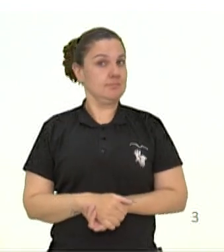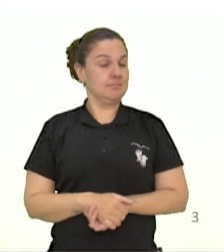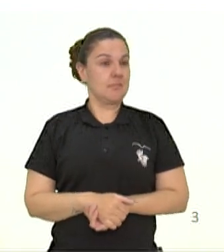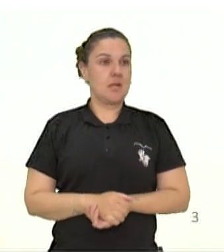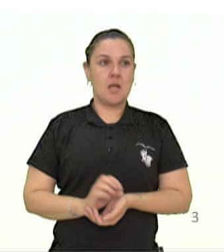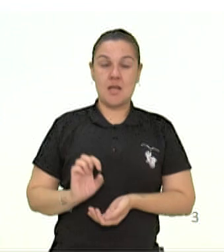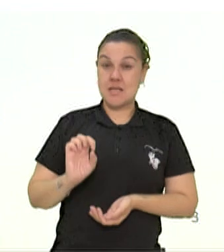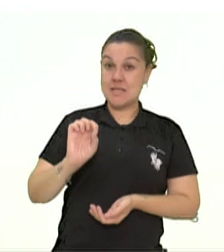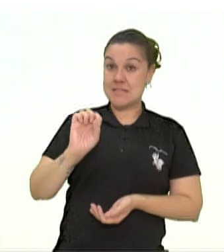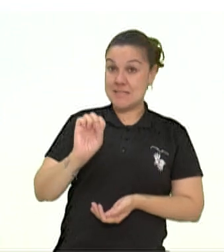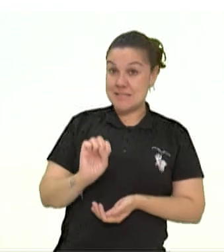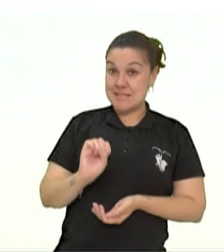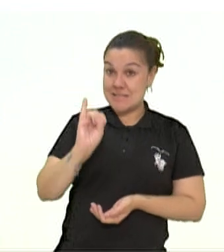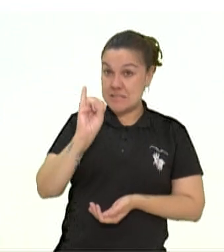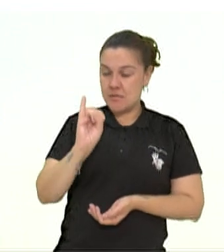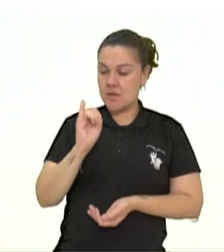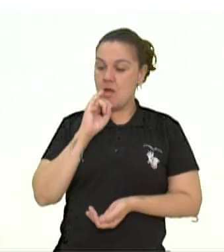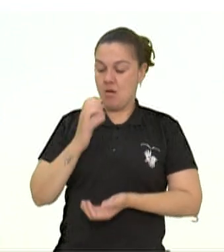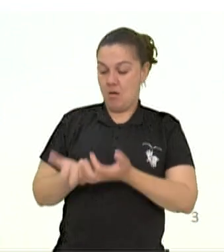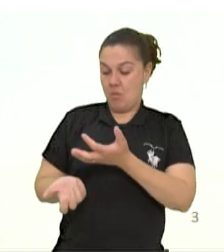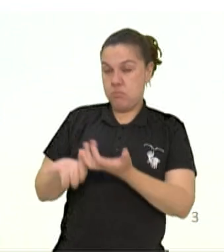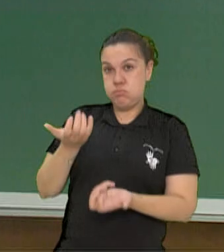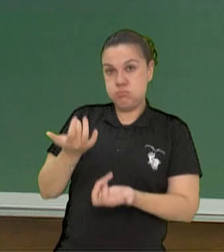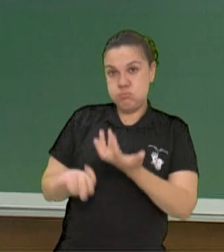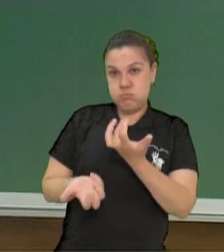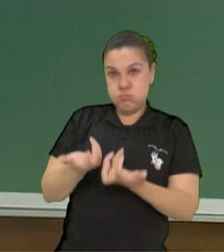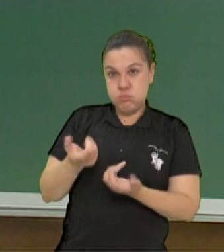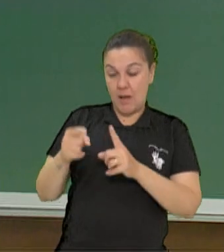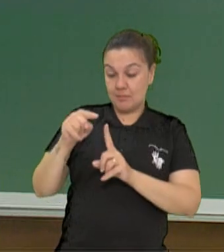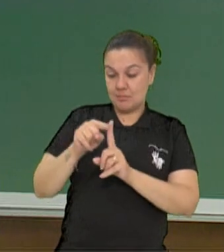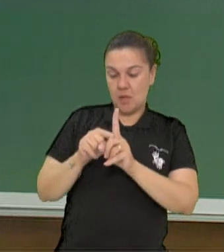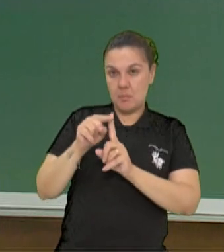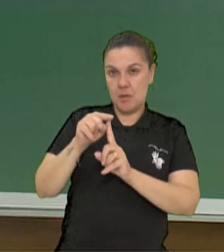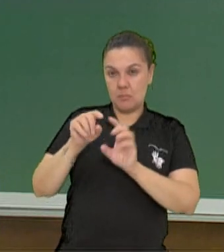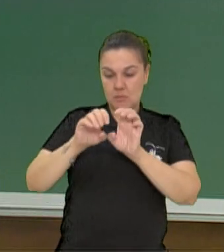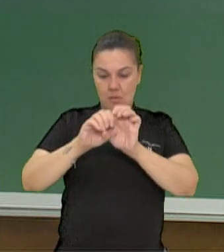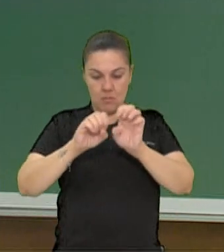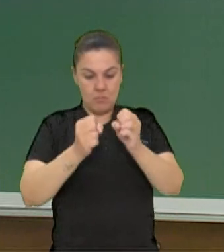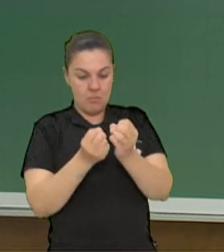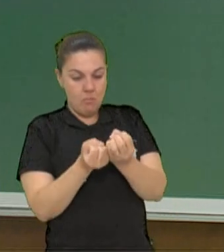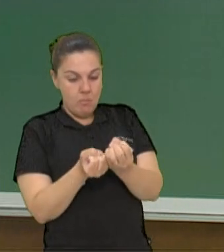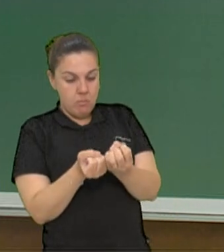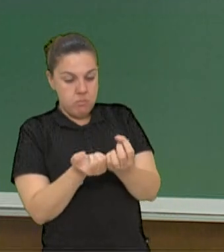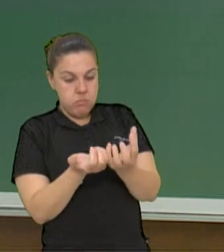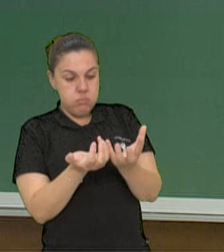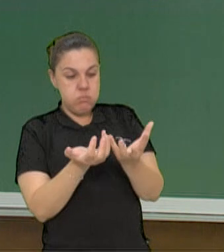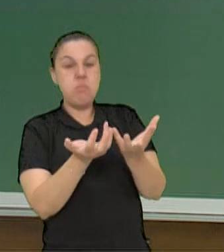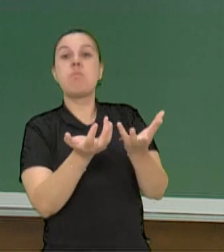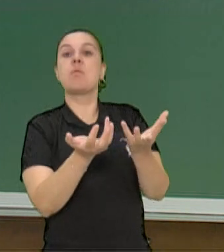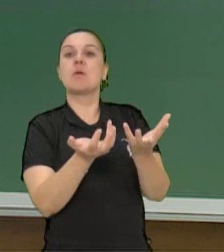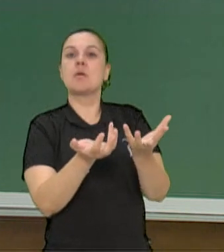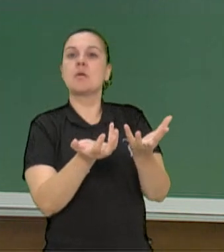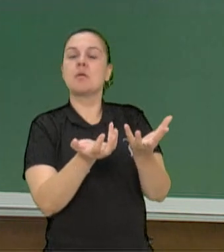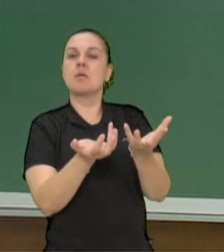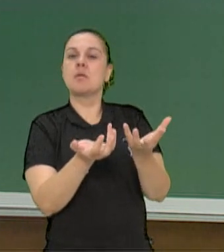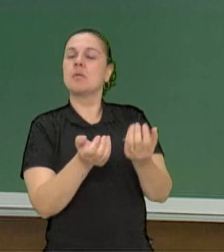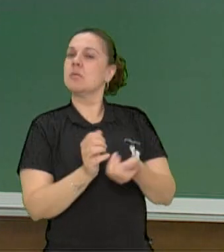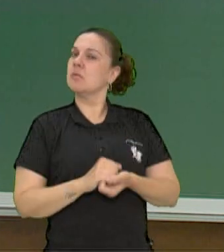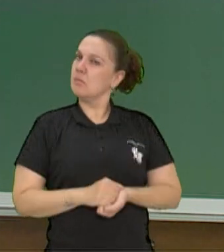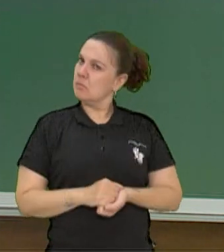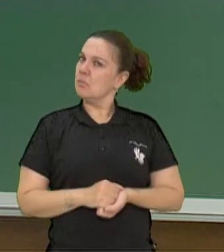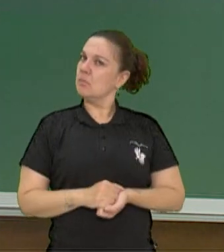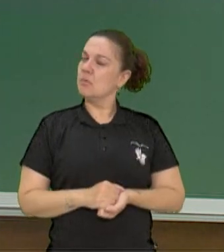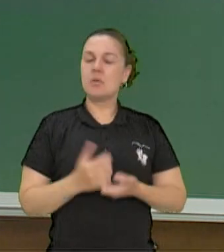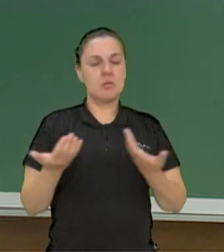se você aquecer, se você aumentar a temperatura, ela começa a brilhar, ela começa a emitir luz. E os caras